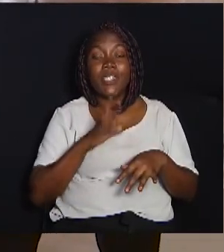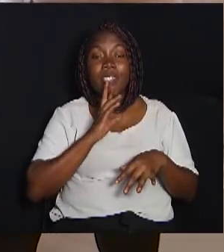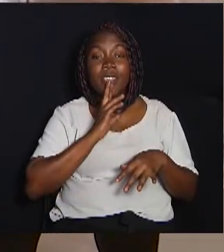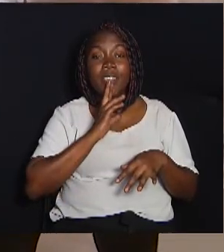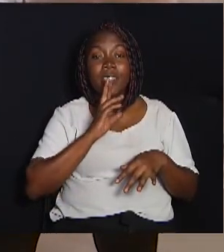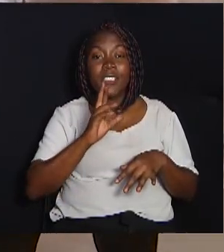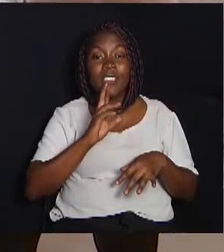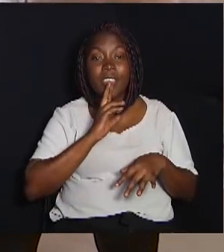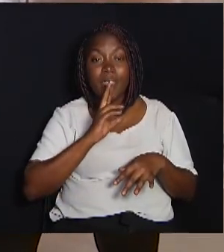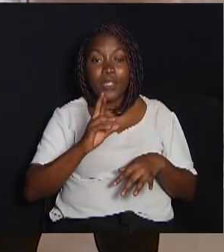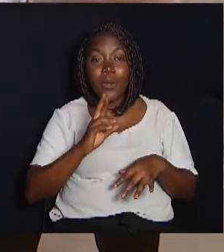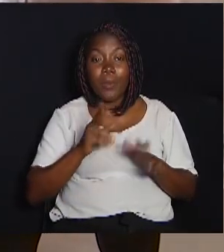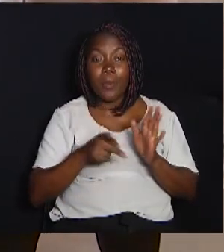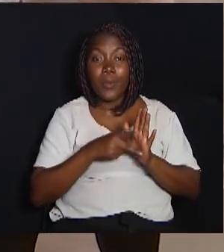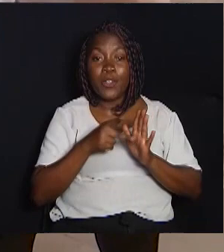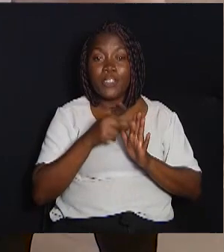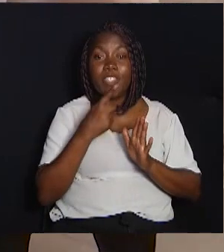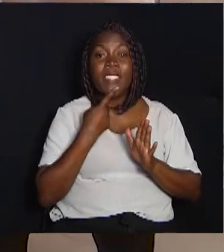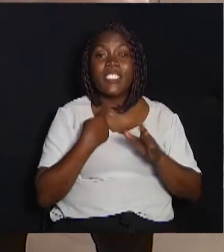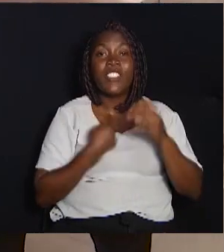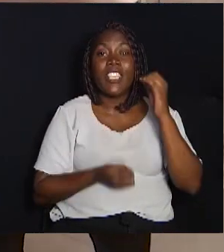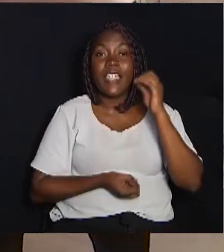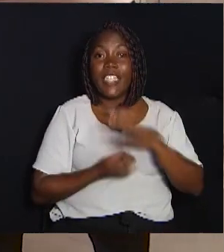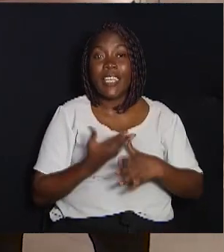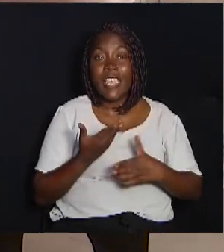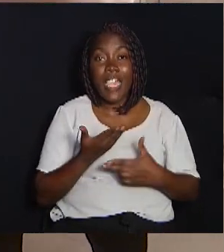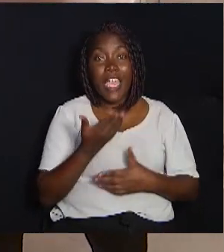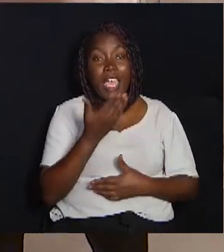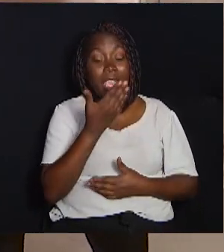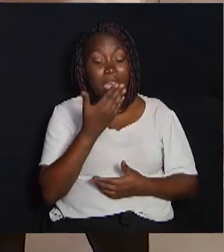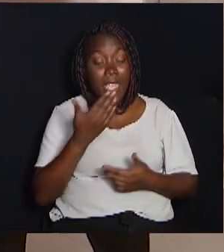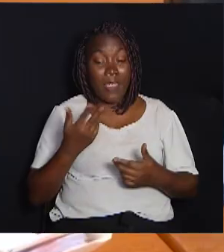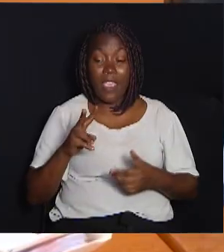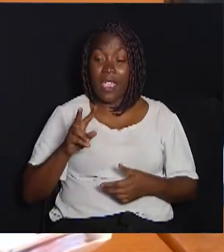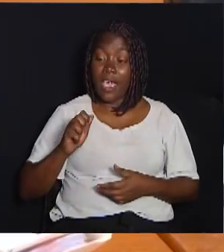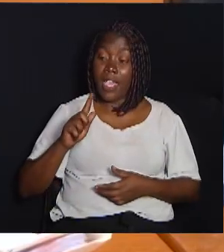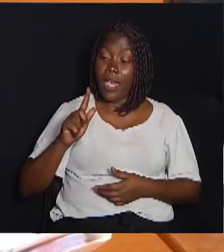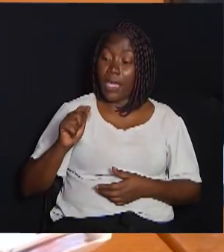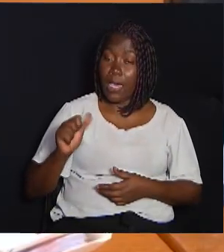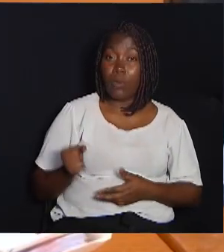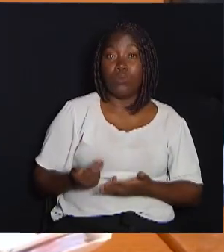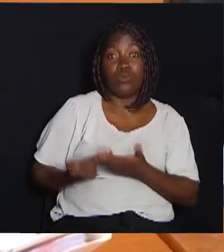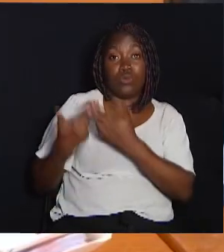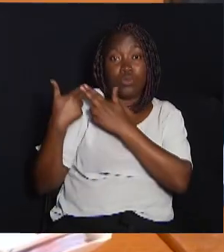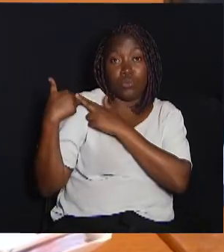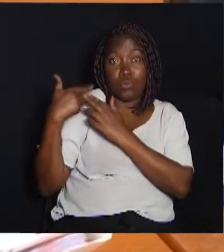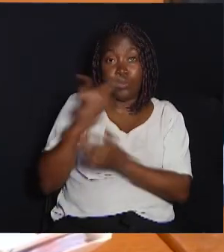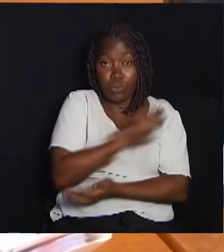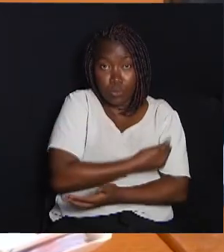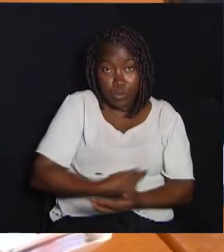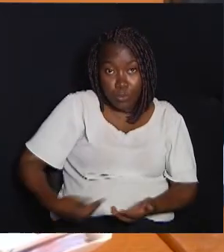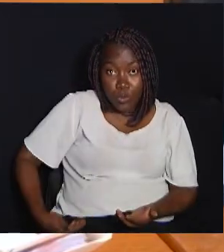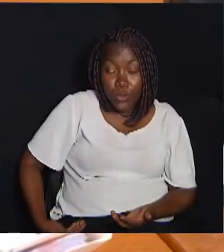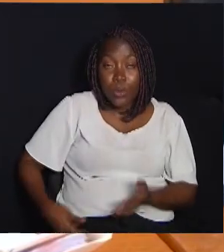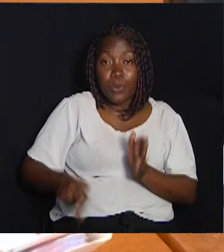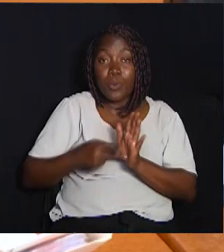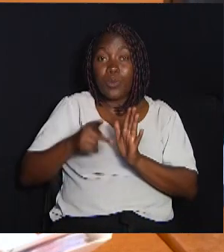parecer ao projeto que deseja criar cargos públicos no município do projeto de lei complimentar